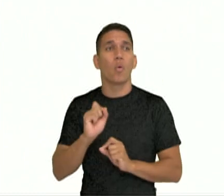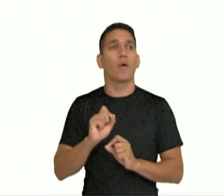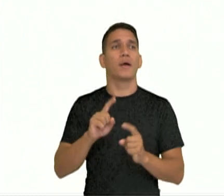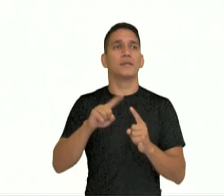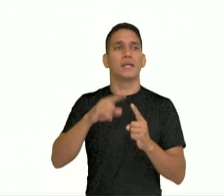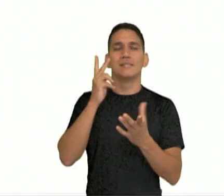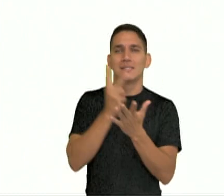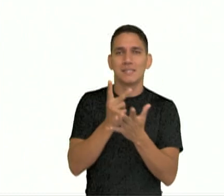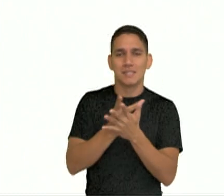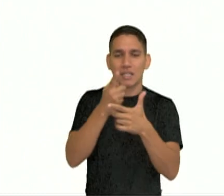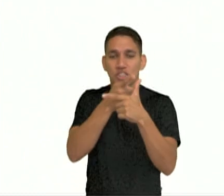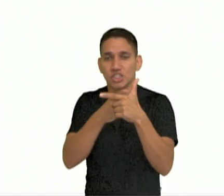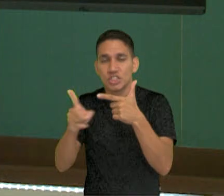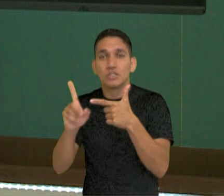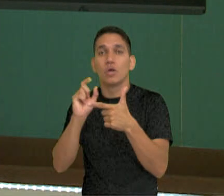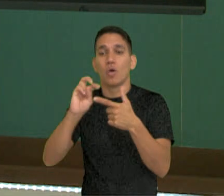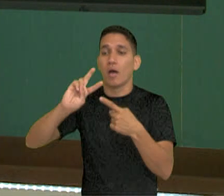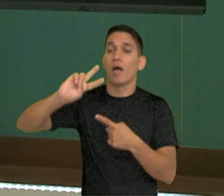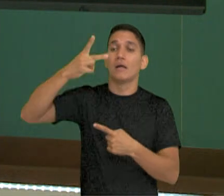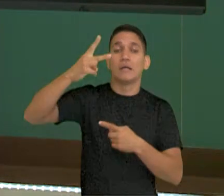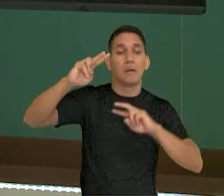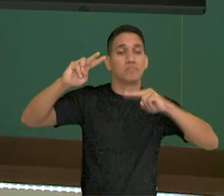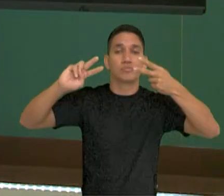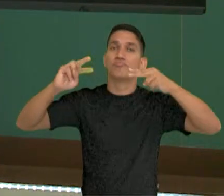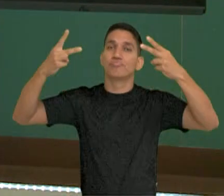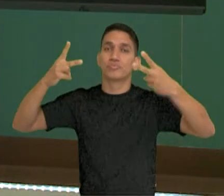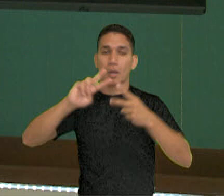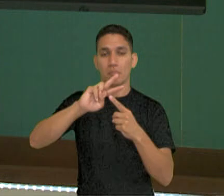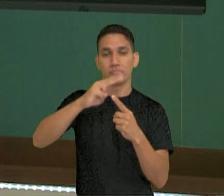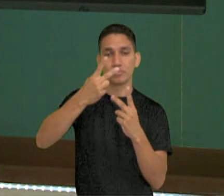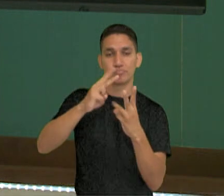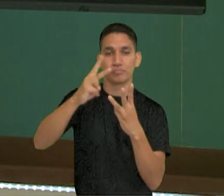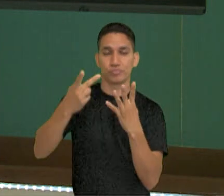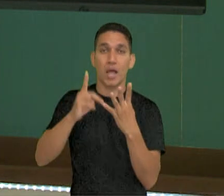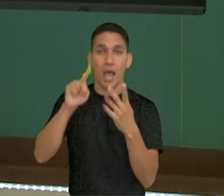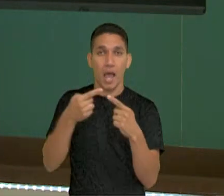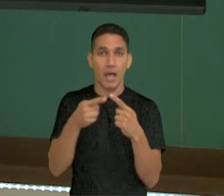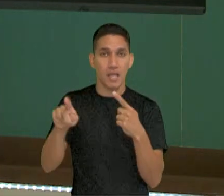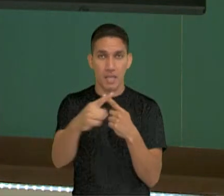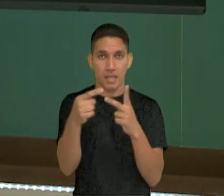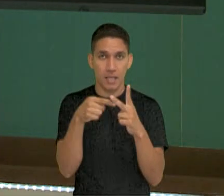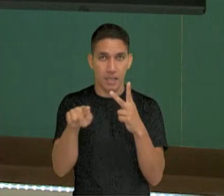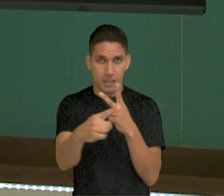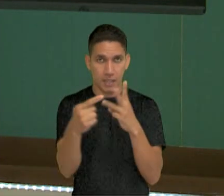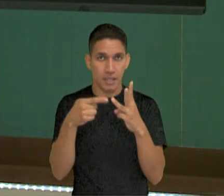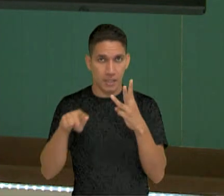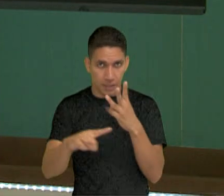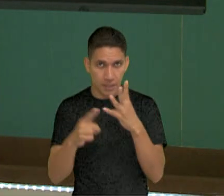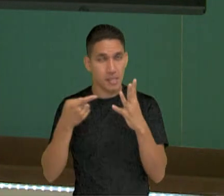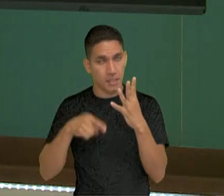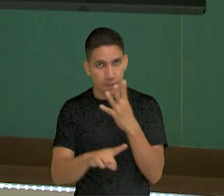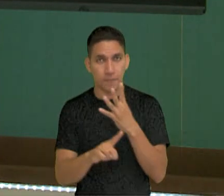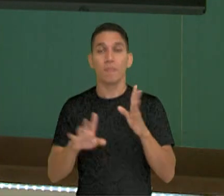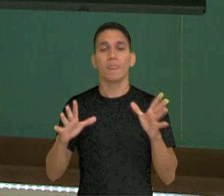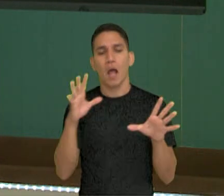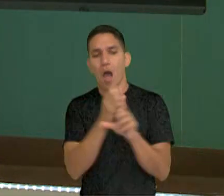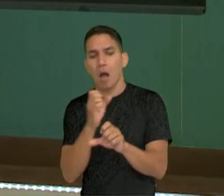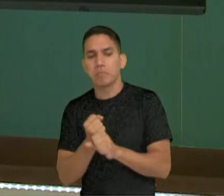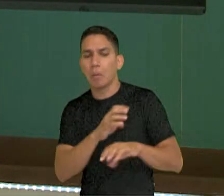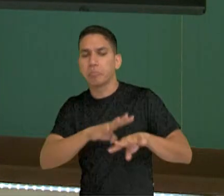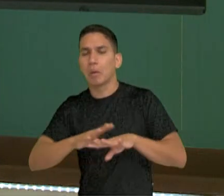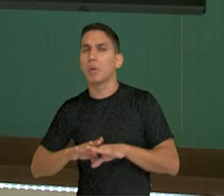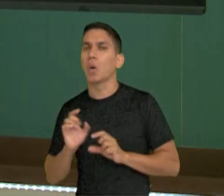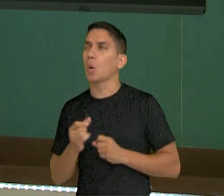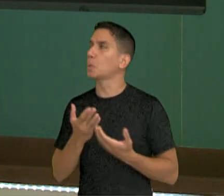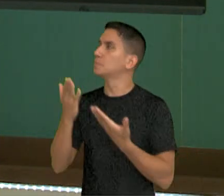quadrado e 60 menos 58 ao quadrado, que são os desvios. Então feito isso daqui, calculando, deu menos 4 ao